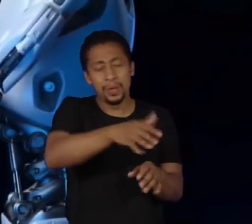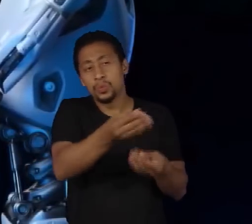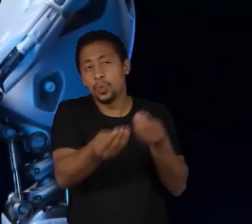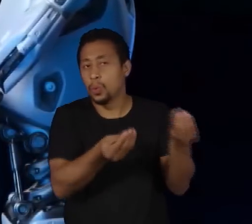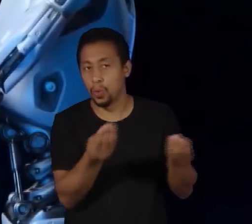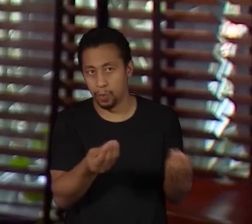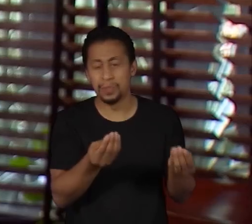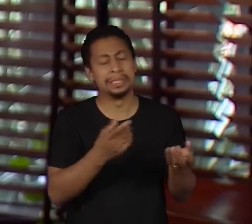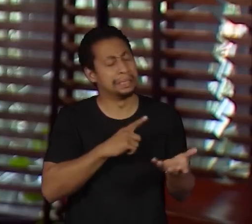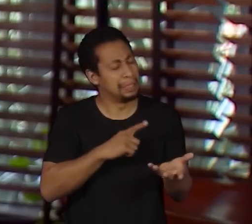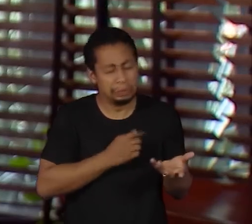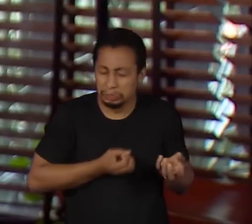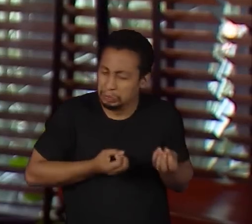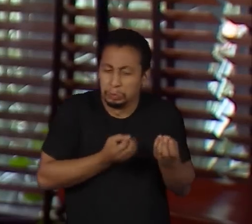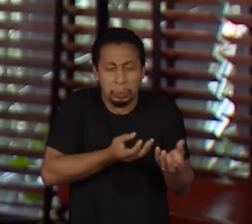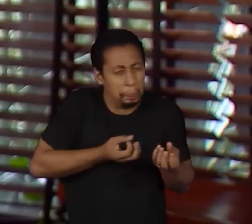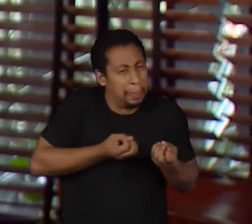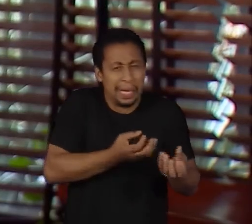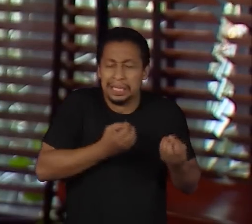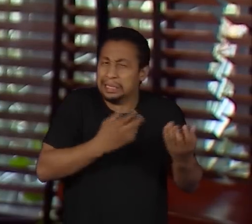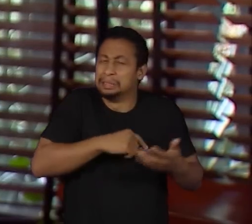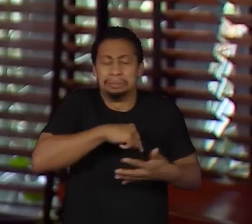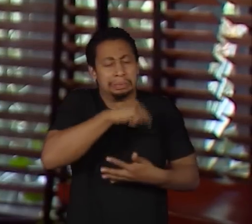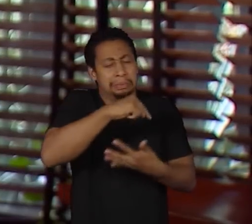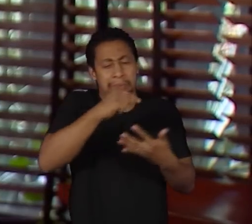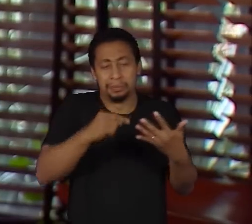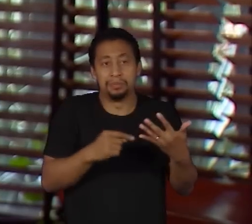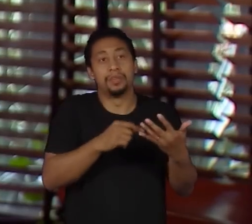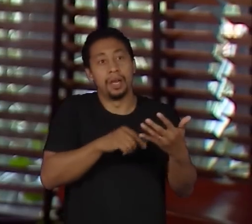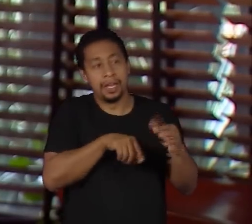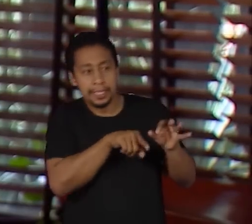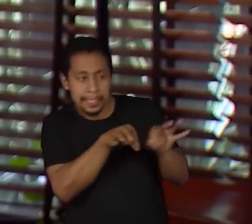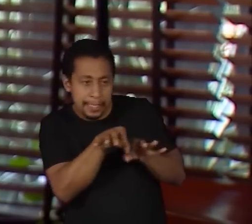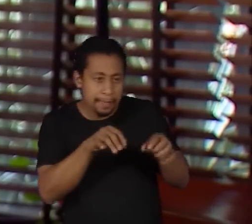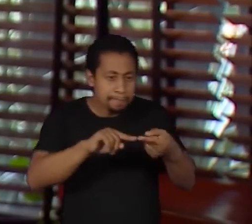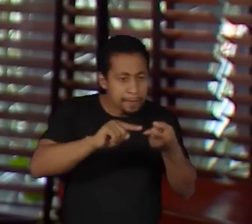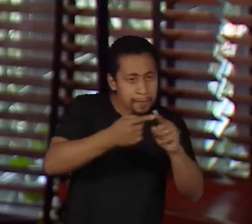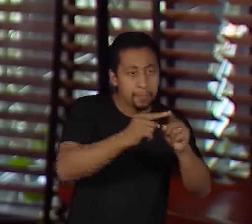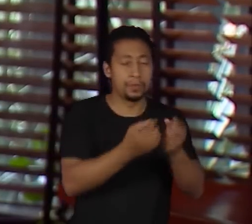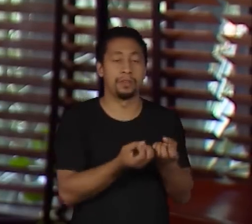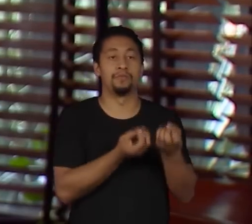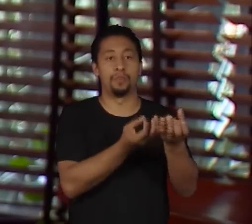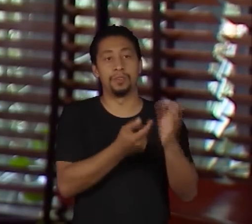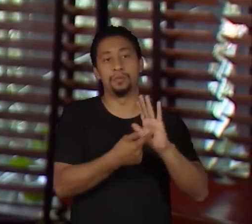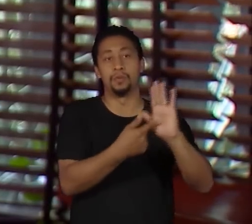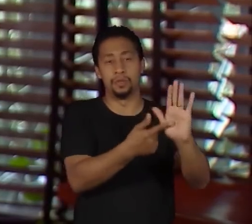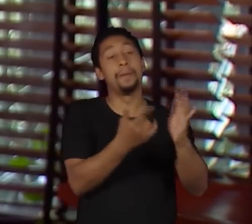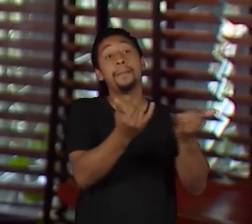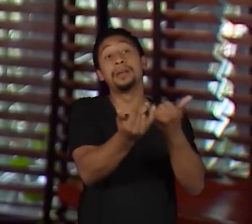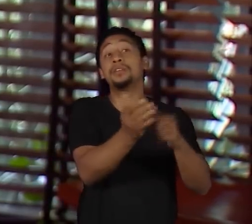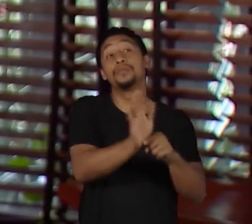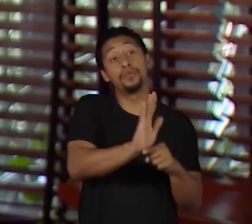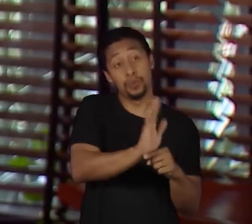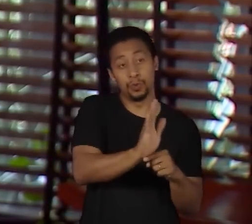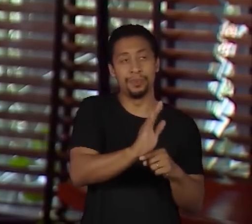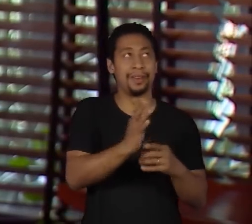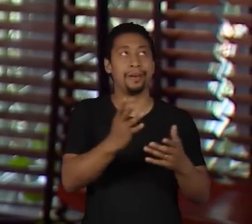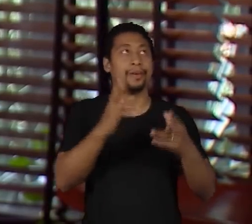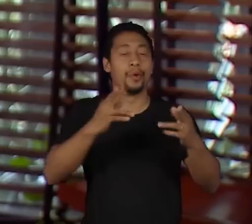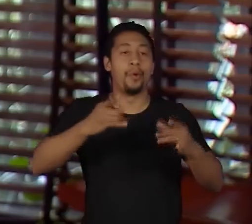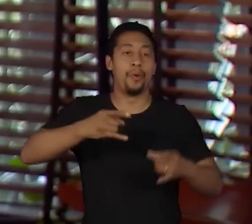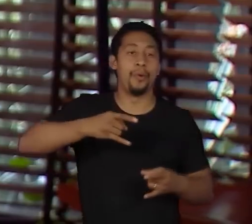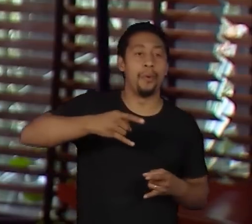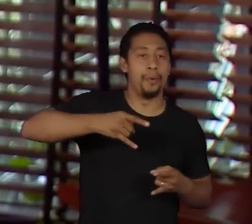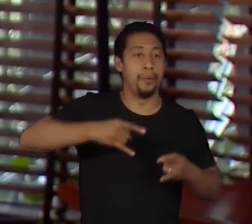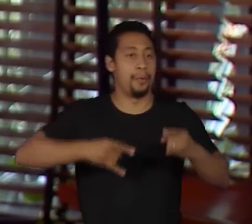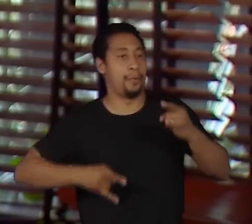volumes de dados. As pessoas tendem a associar a inteligência artificial que mostra os filmes de ficção científica, né? Então são aqueles robôs,